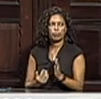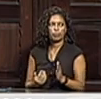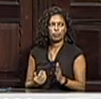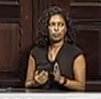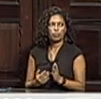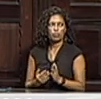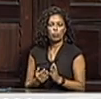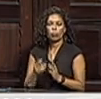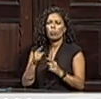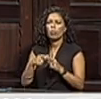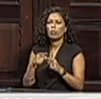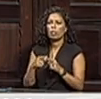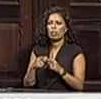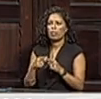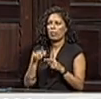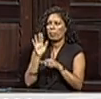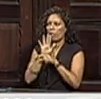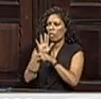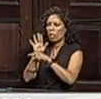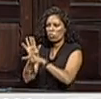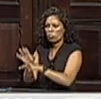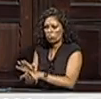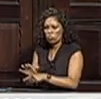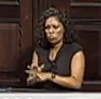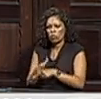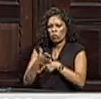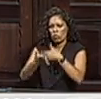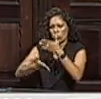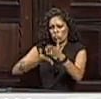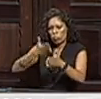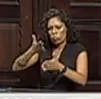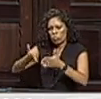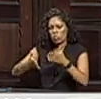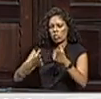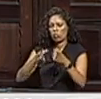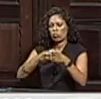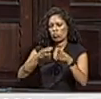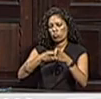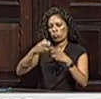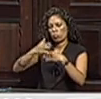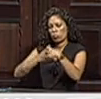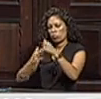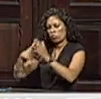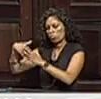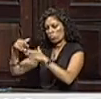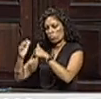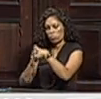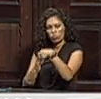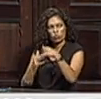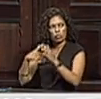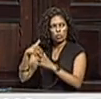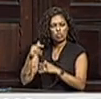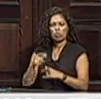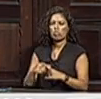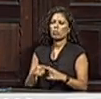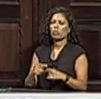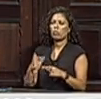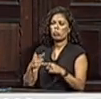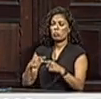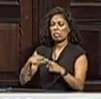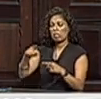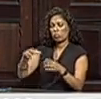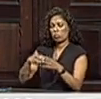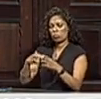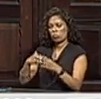para proteger as categorias organizadas e sindicatos, que não conseguem, na